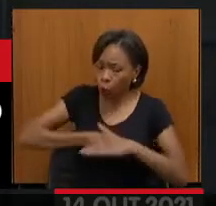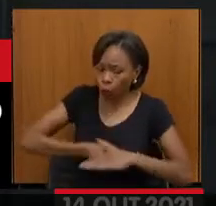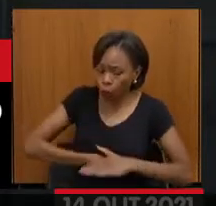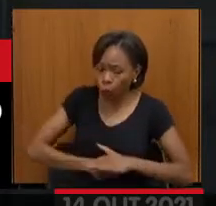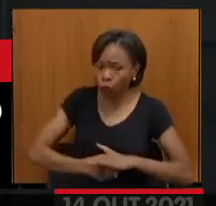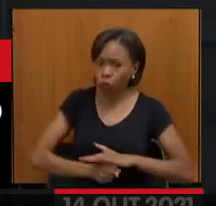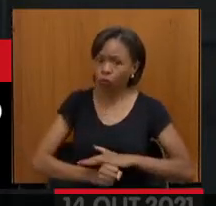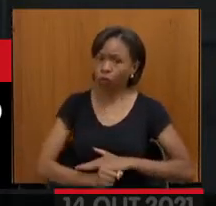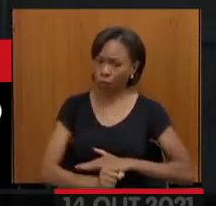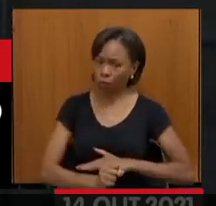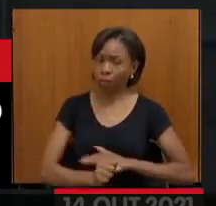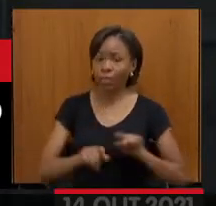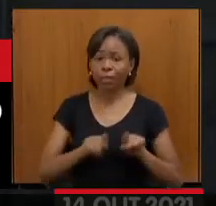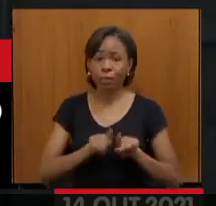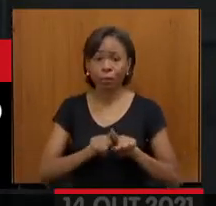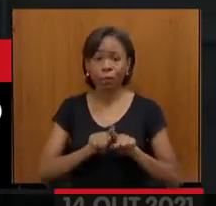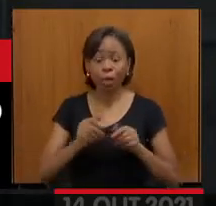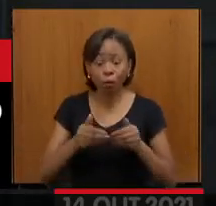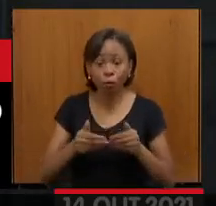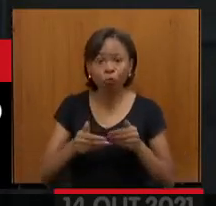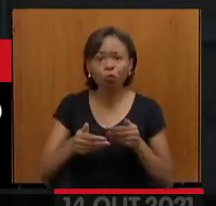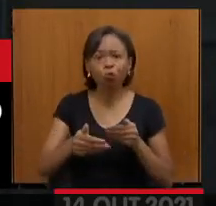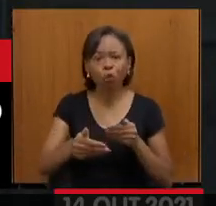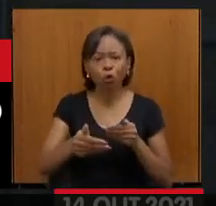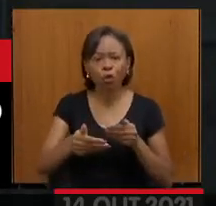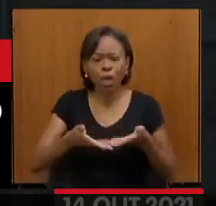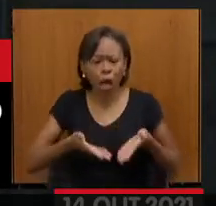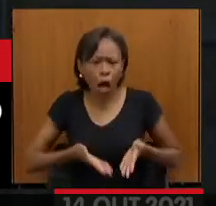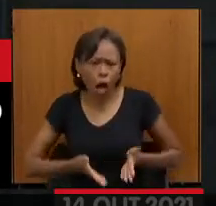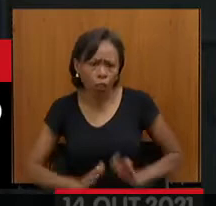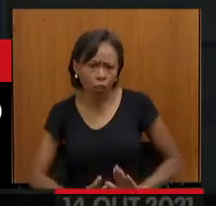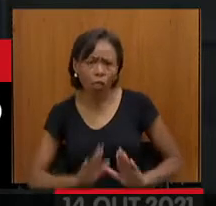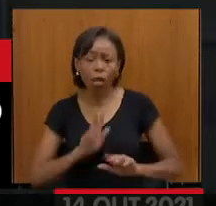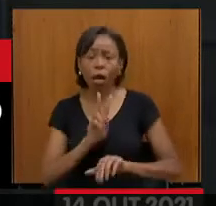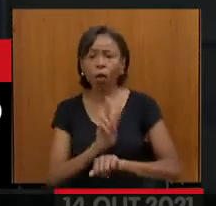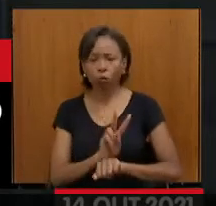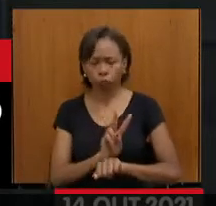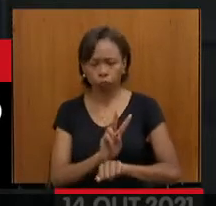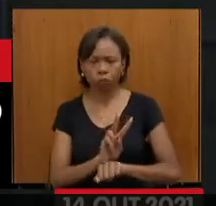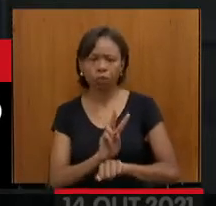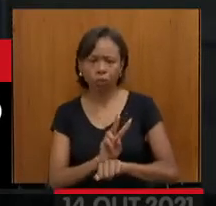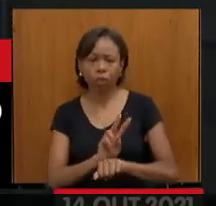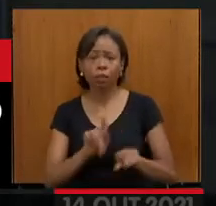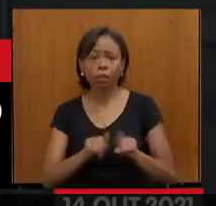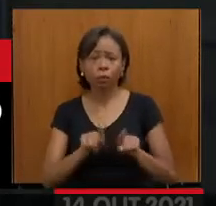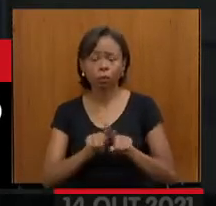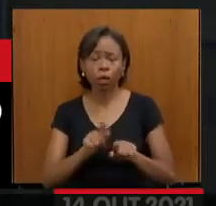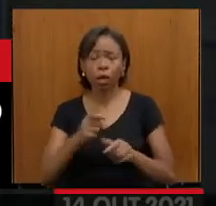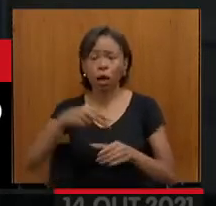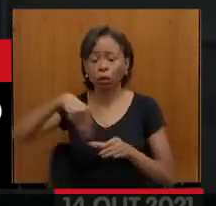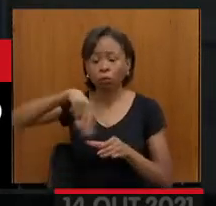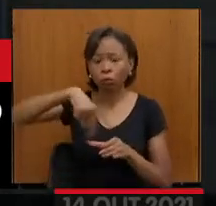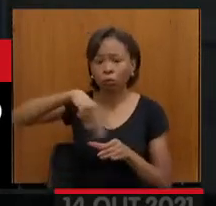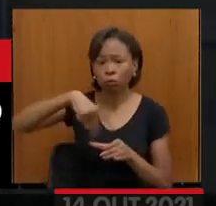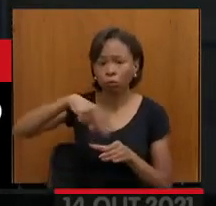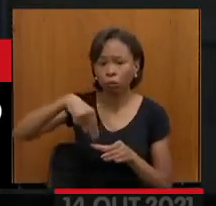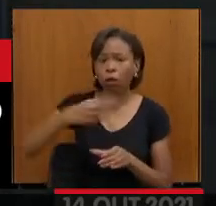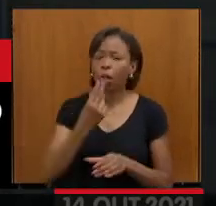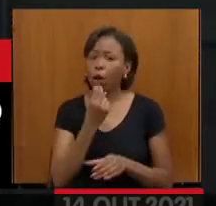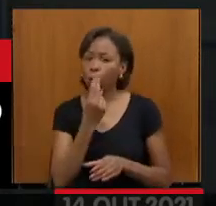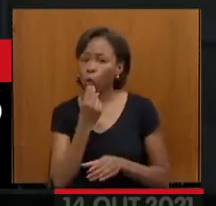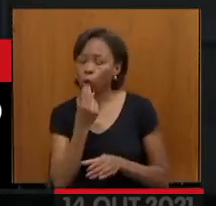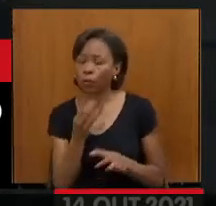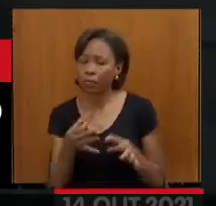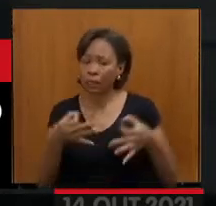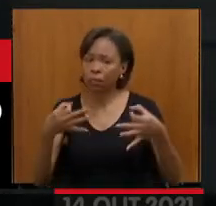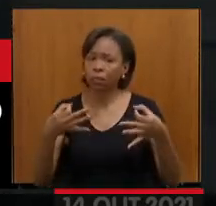período posterior ao parto, e de assegurar-lhe nutrição adequada durante a gravidez e a lactância, a teor do